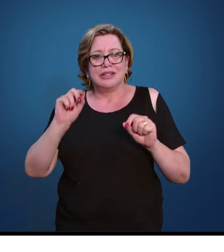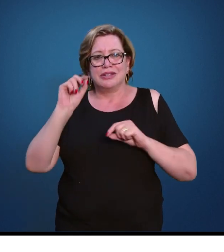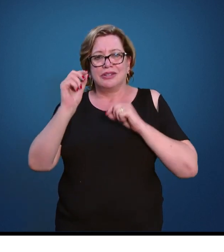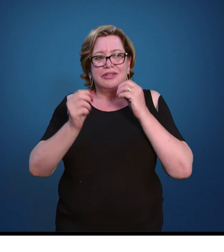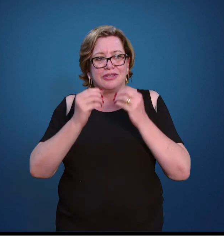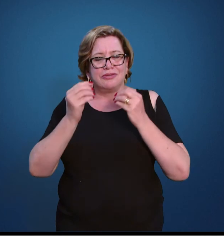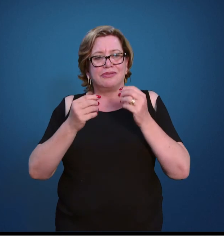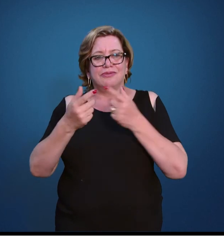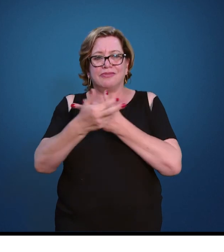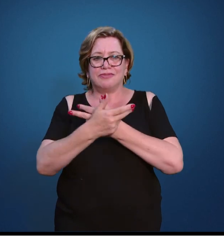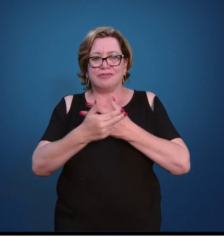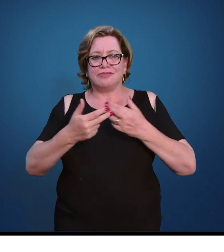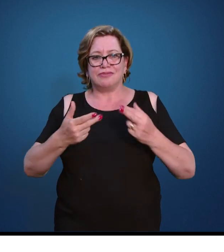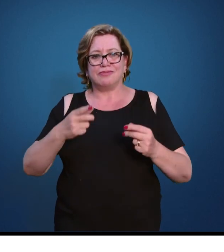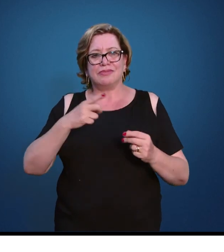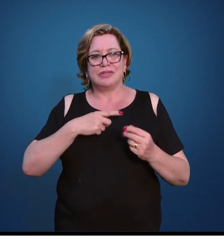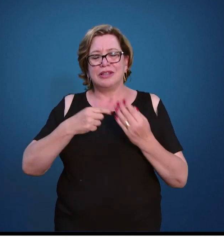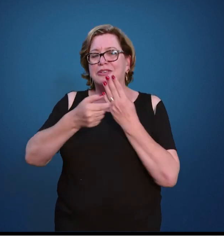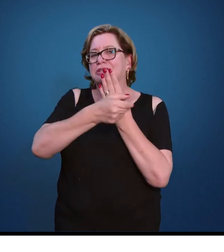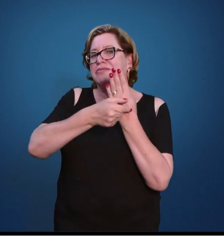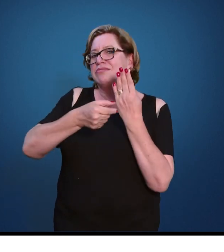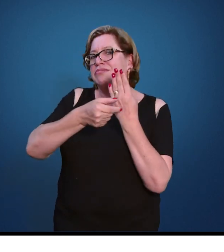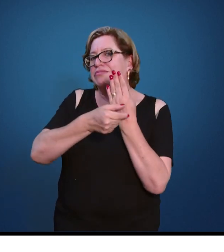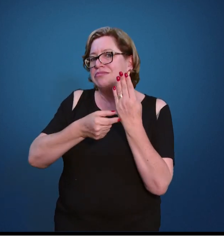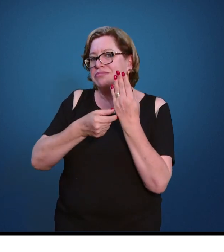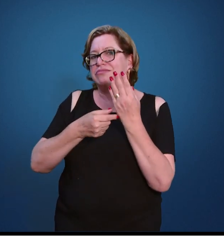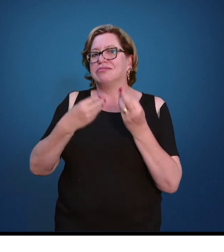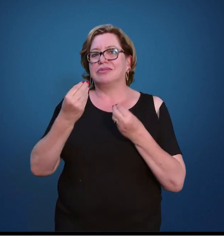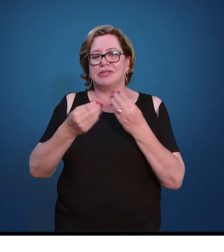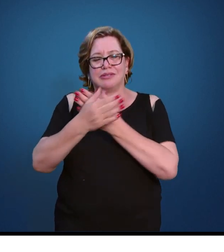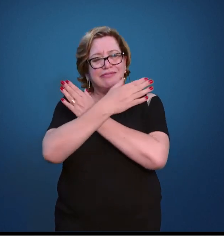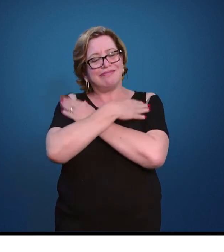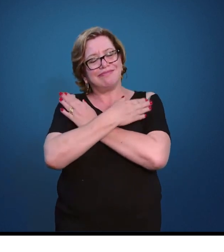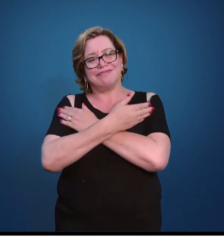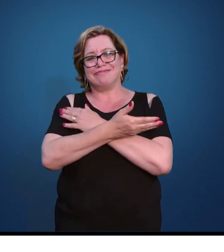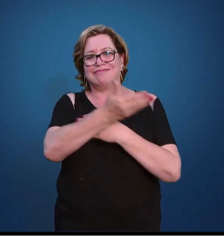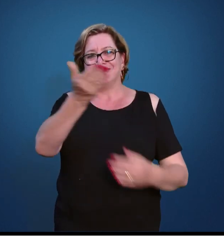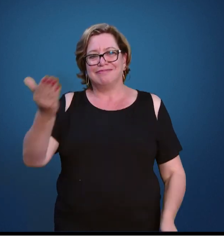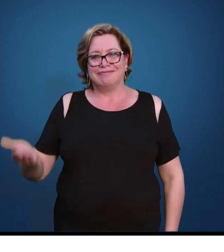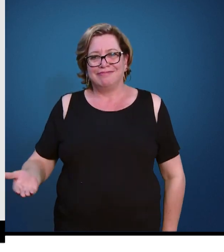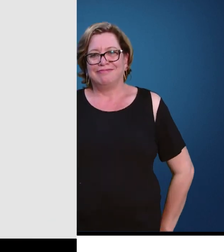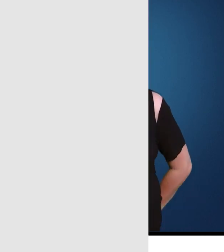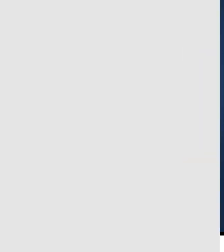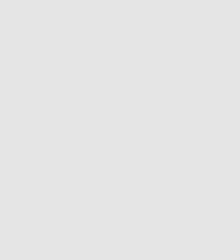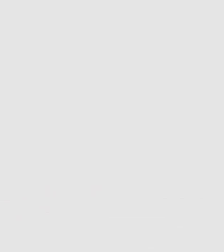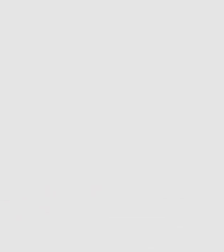análise, são diversas as bibliografias que falam sobre isso. Um abraço a todos.